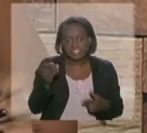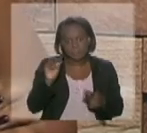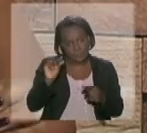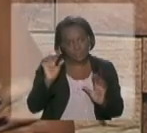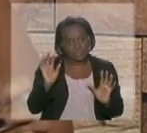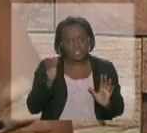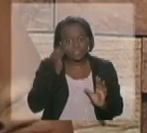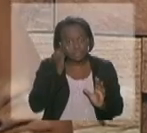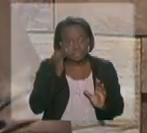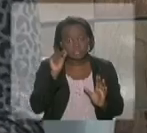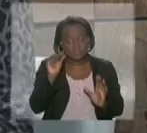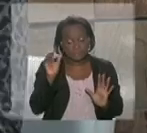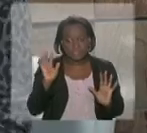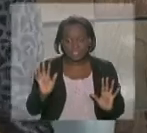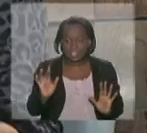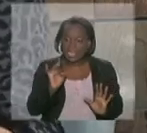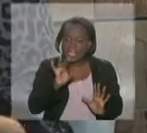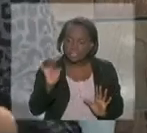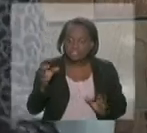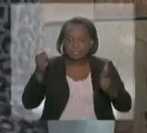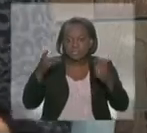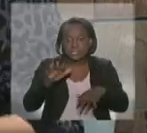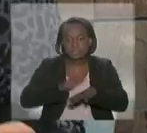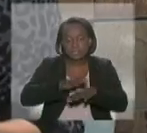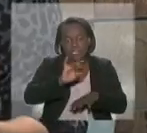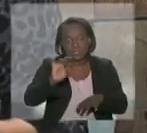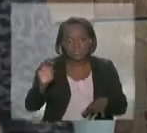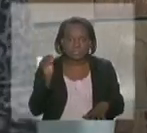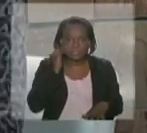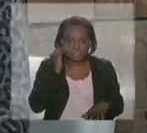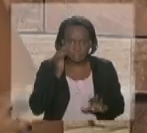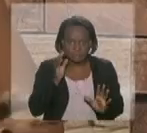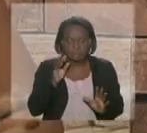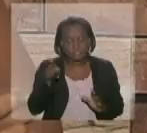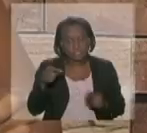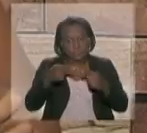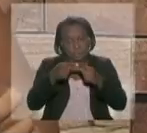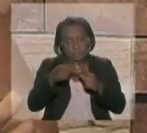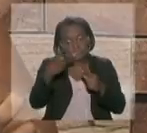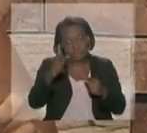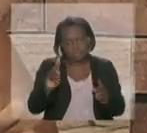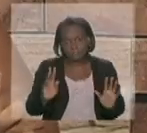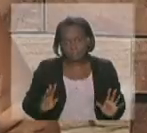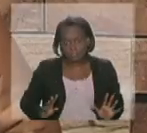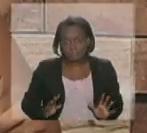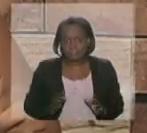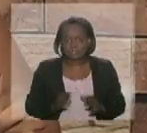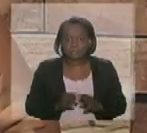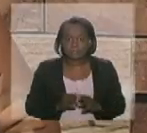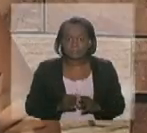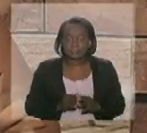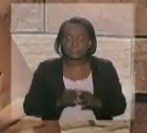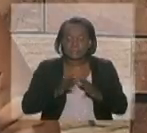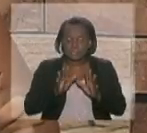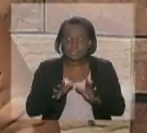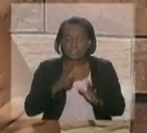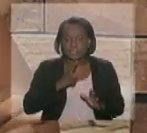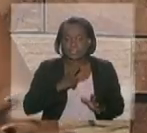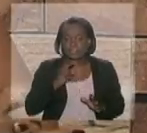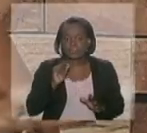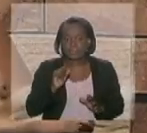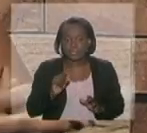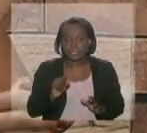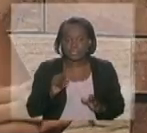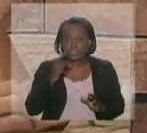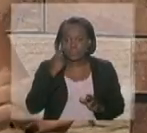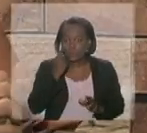sabedoria do que você Experimenta Cada um fala daquilo que experimentao que experimentei você funciona dessa forma é é é você tem uma